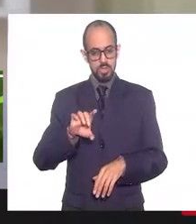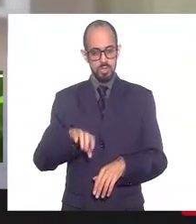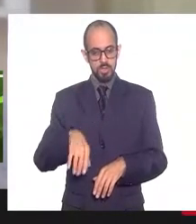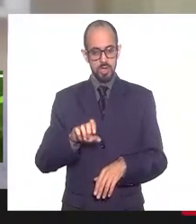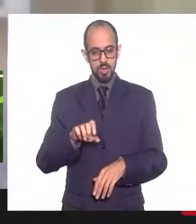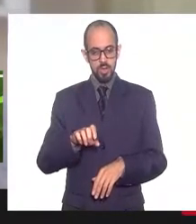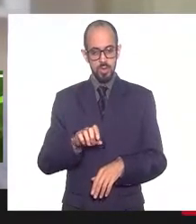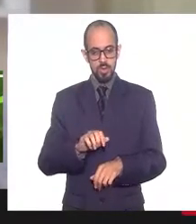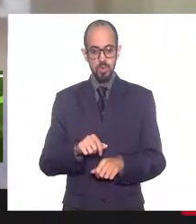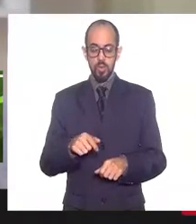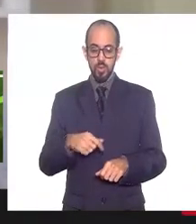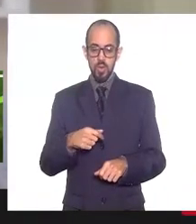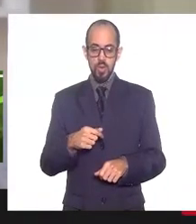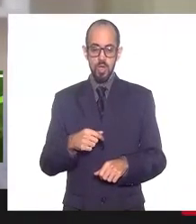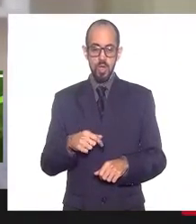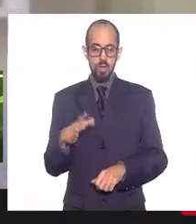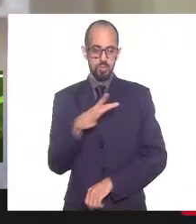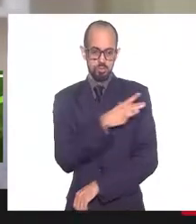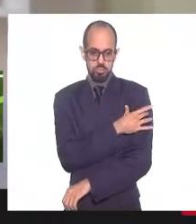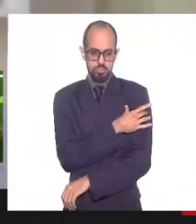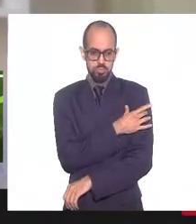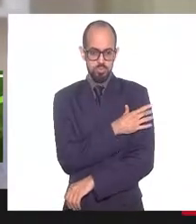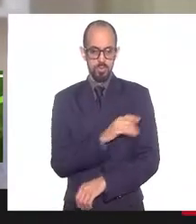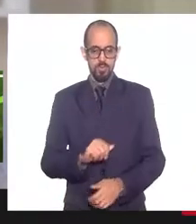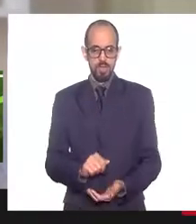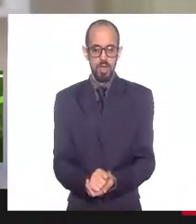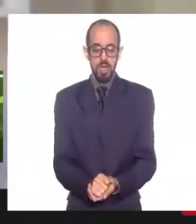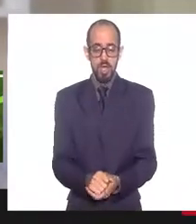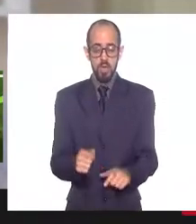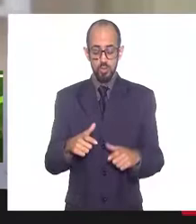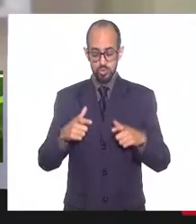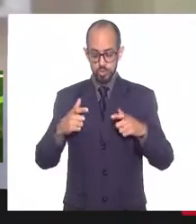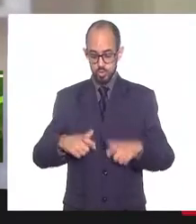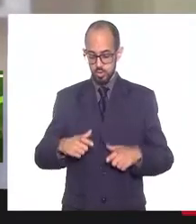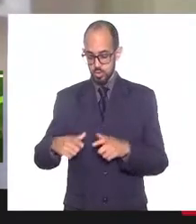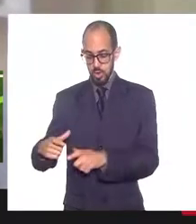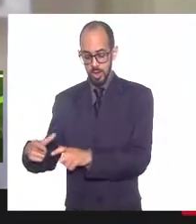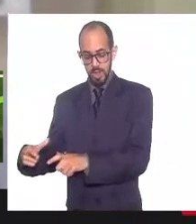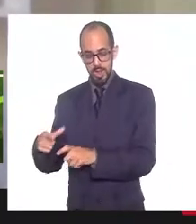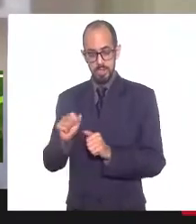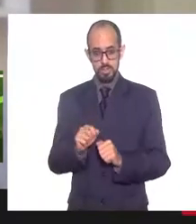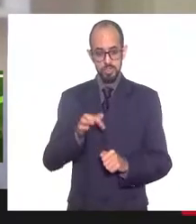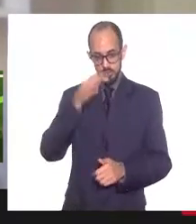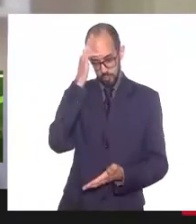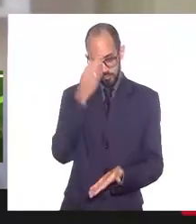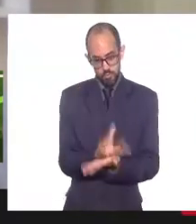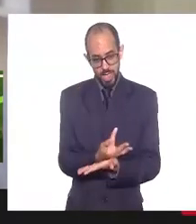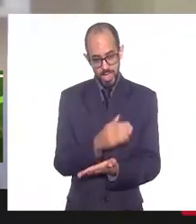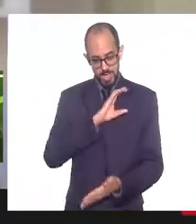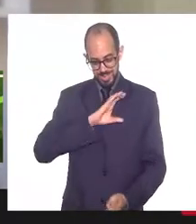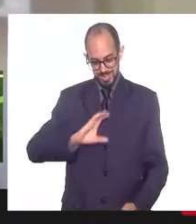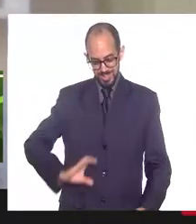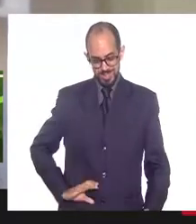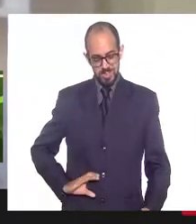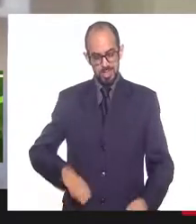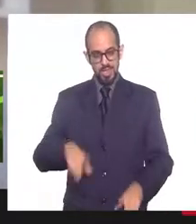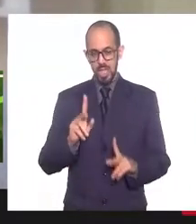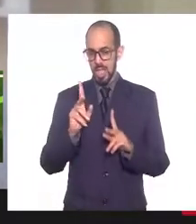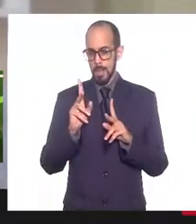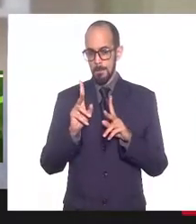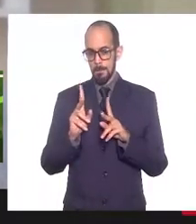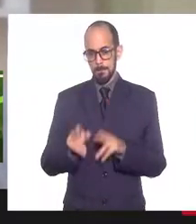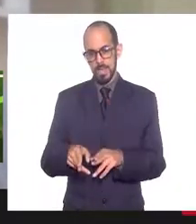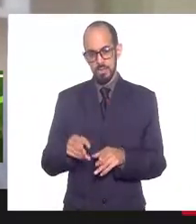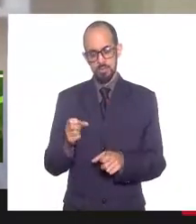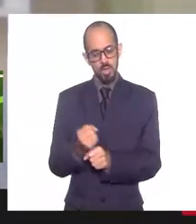cristãs. A expansão desses espaços religiosos de fé cristã possui a mesma